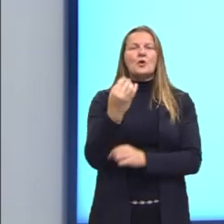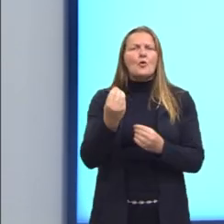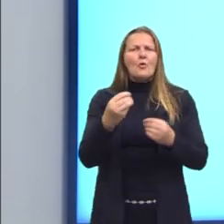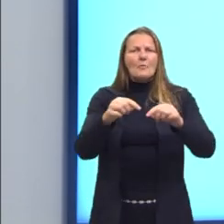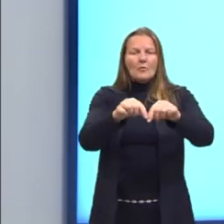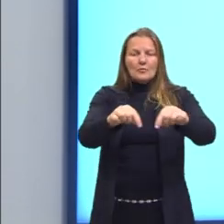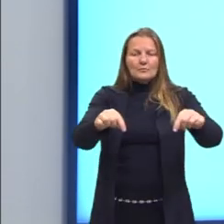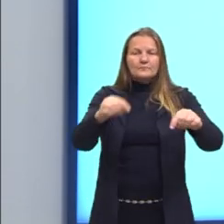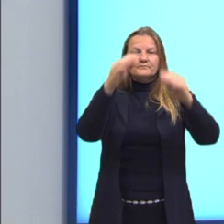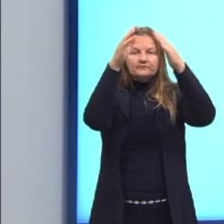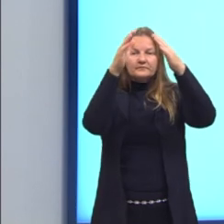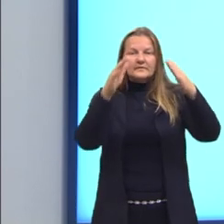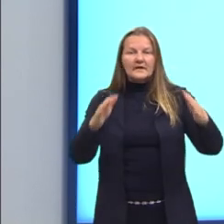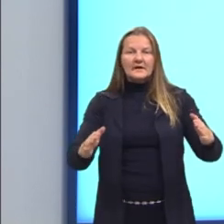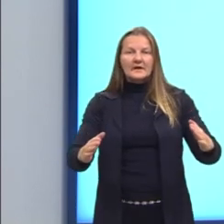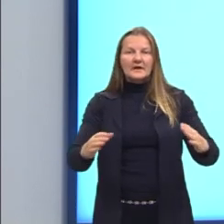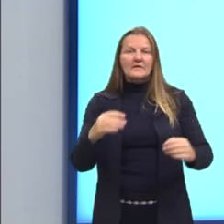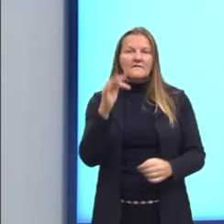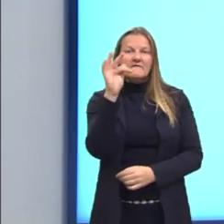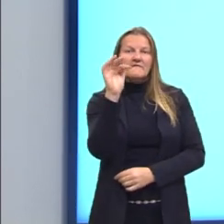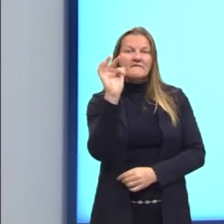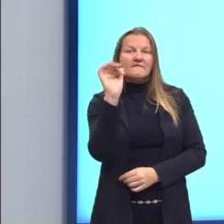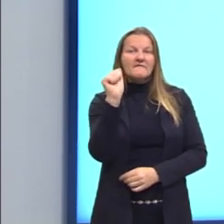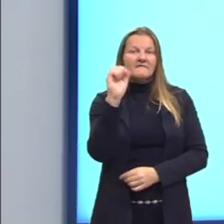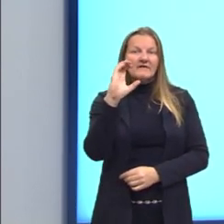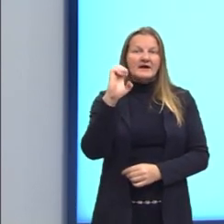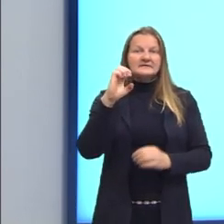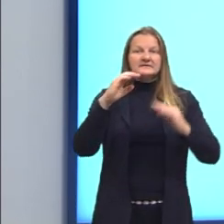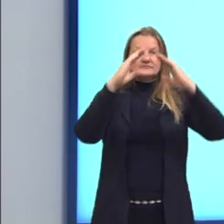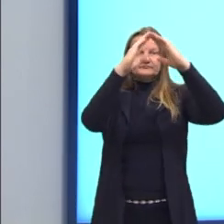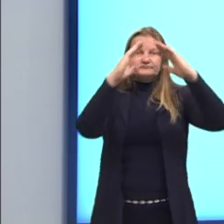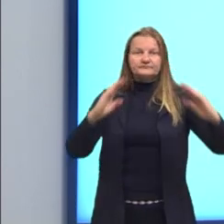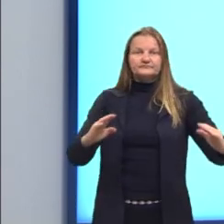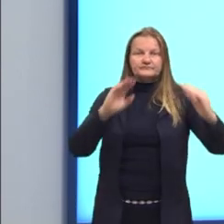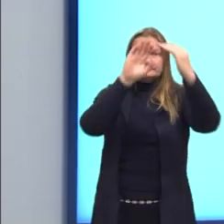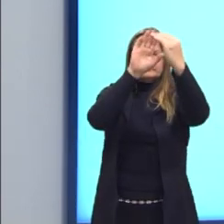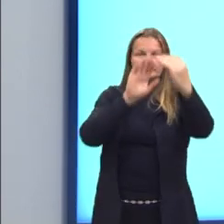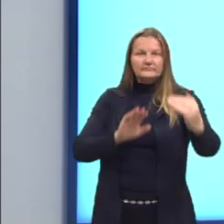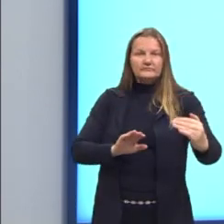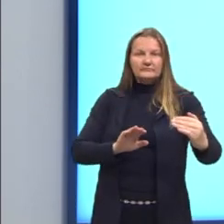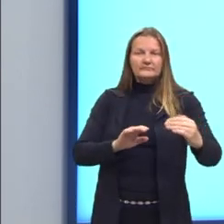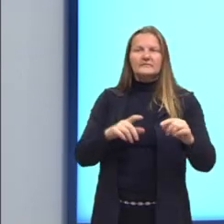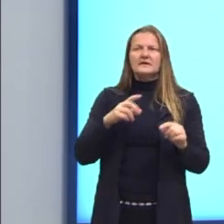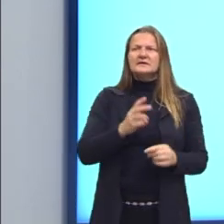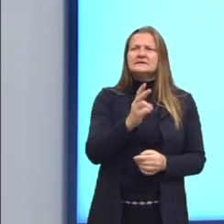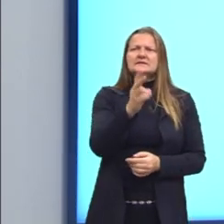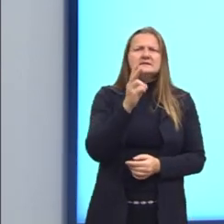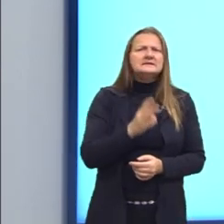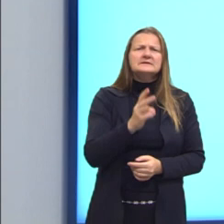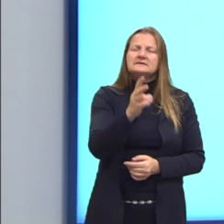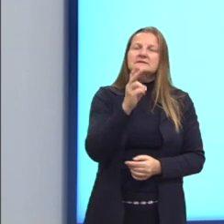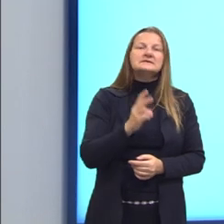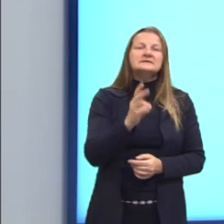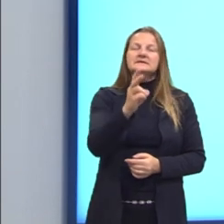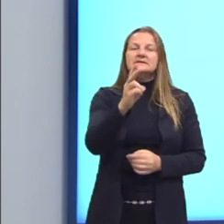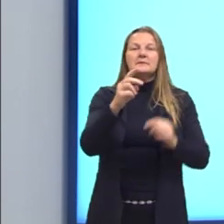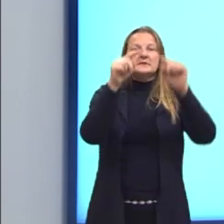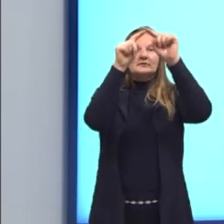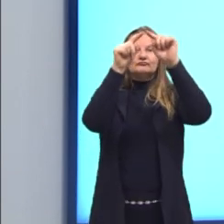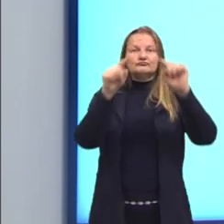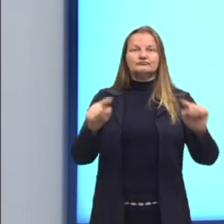formato dessas faces laterais nas pirâmides as faces laterais sempre serão